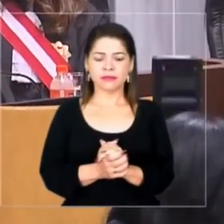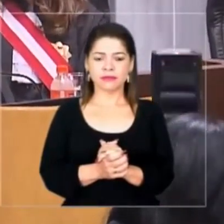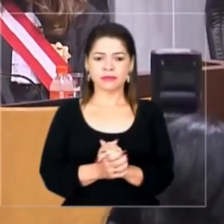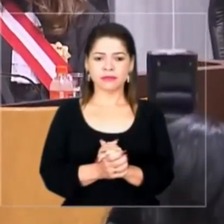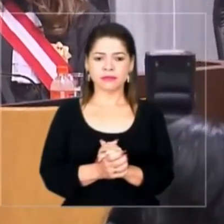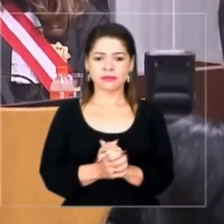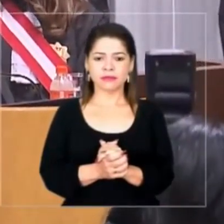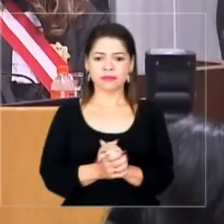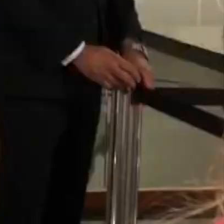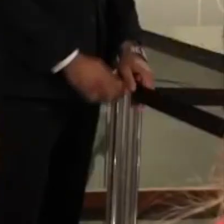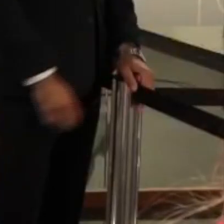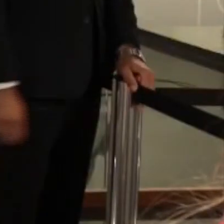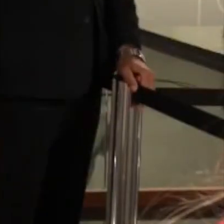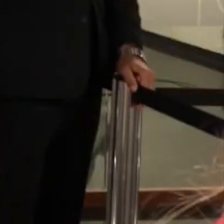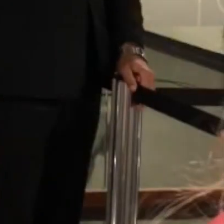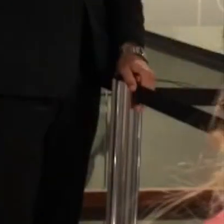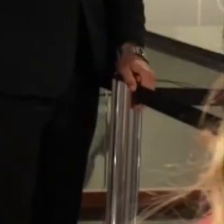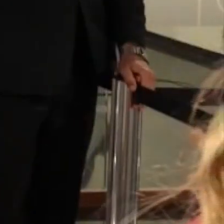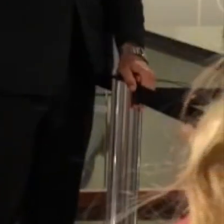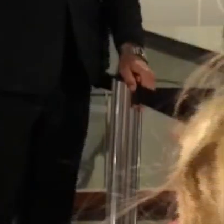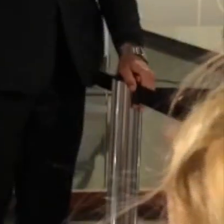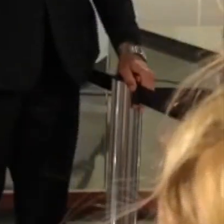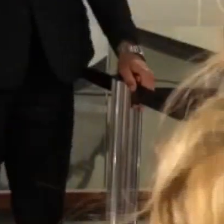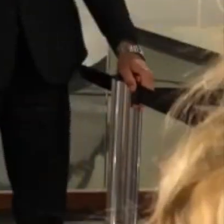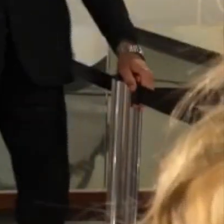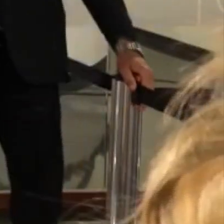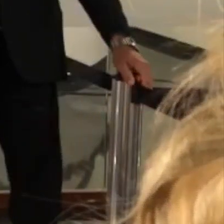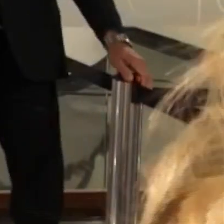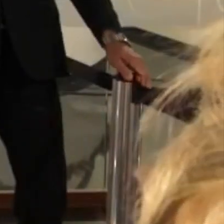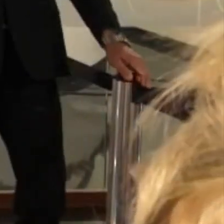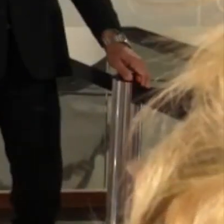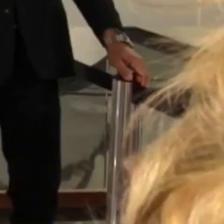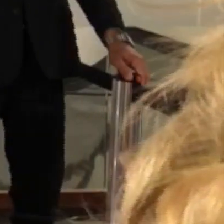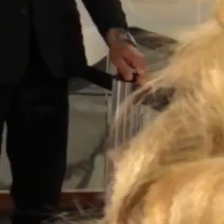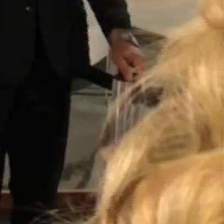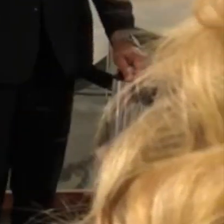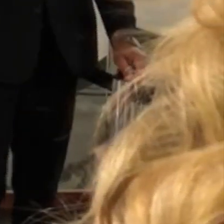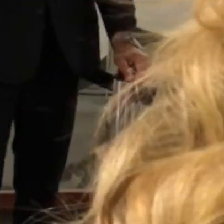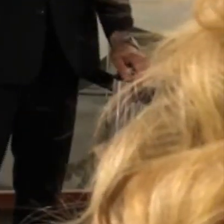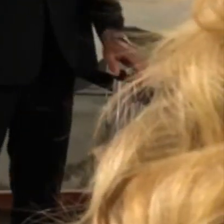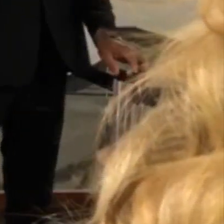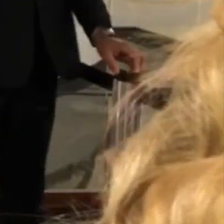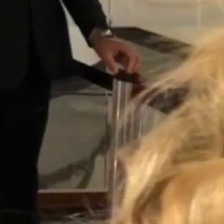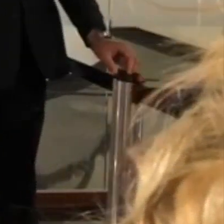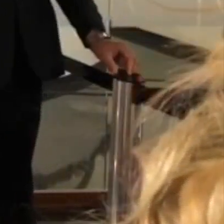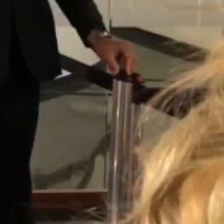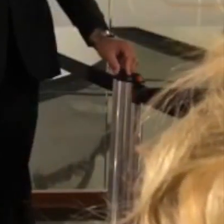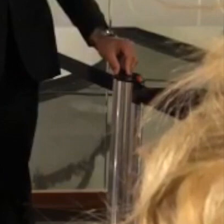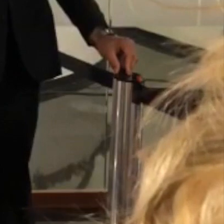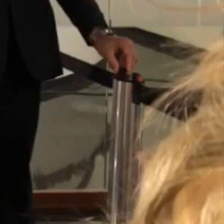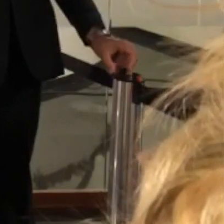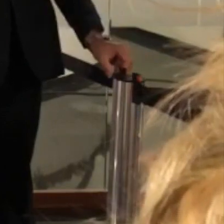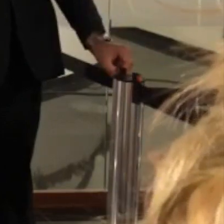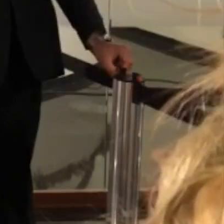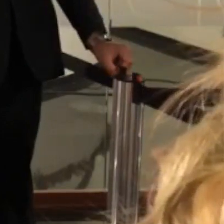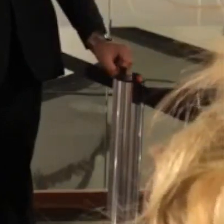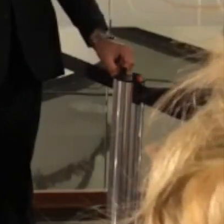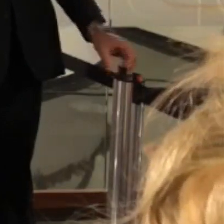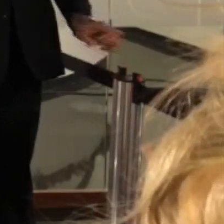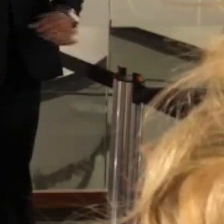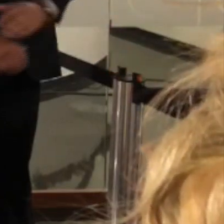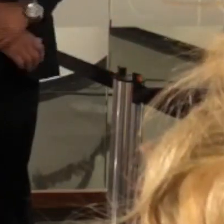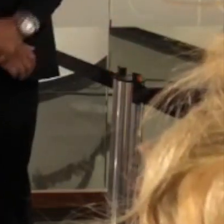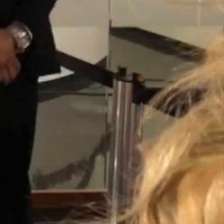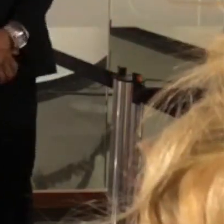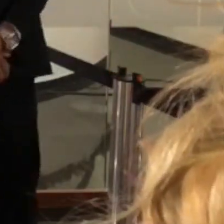vai continuar defendendo. Um grande ganho para o Poder Judiciário brasileiro. A desembargadora Liana é uma grande intelectual, uma grande